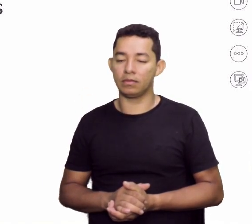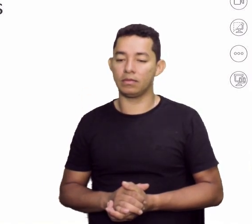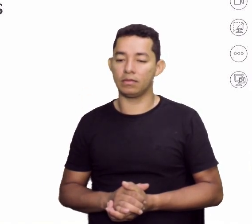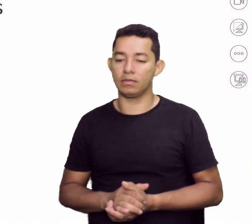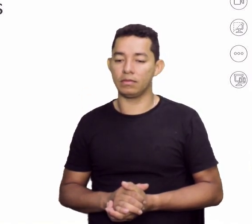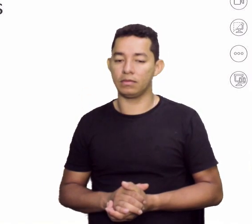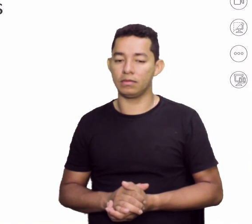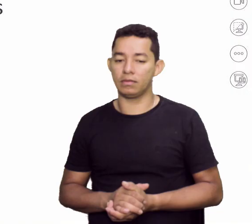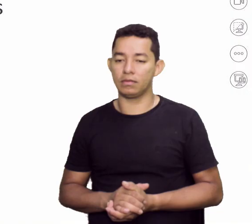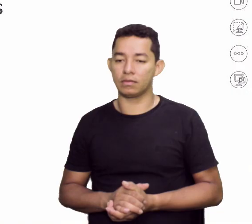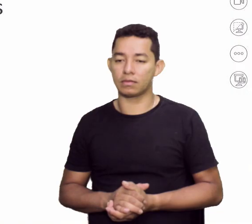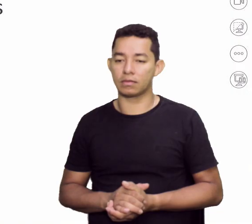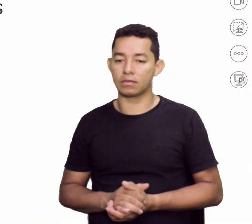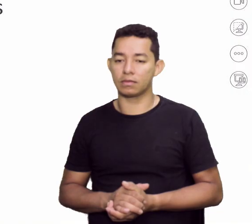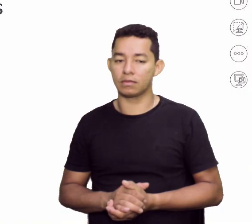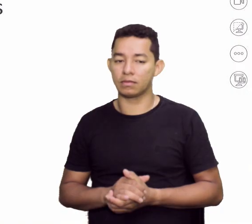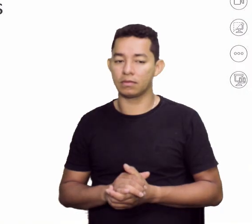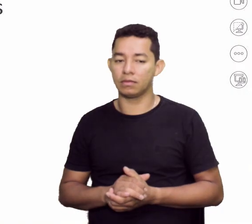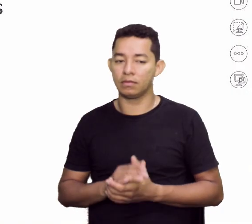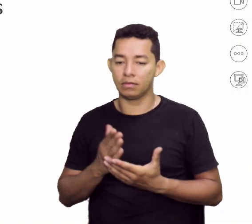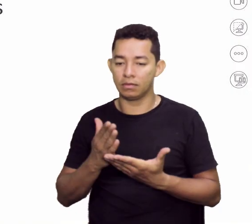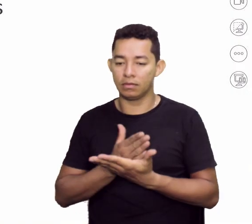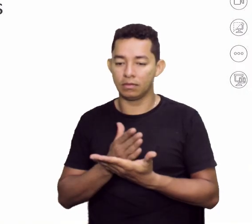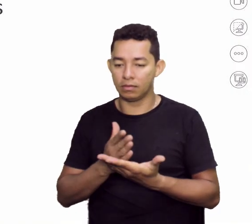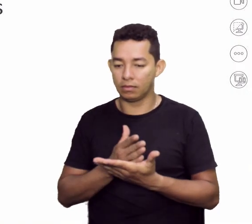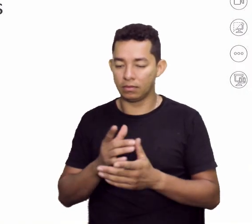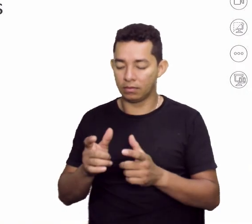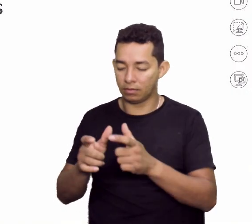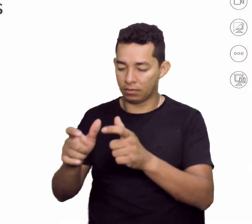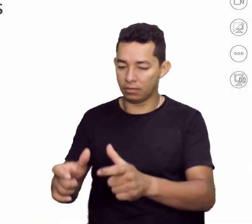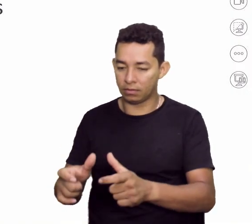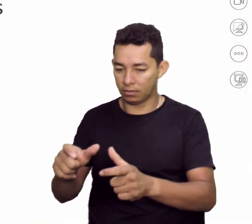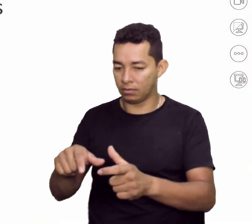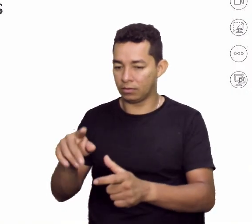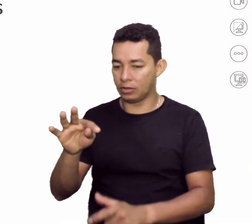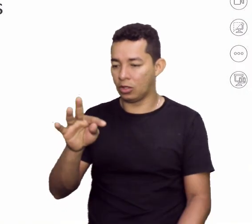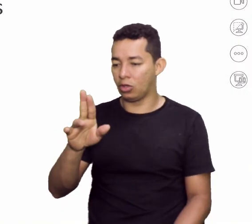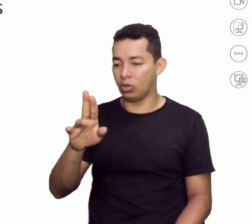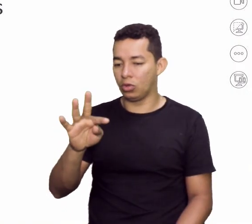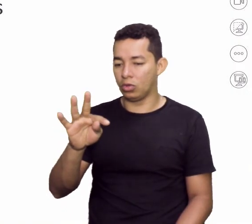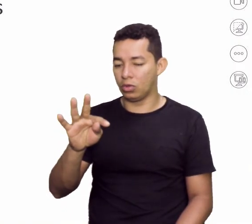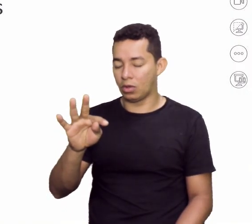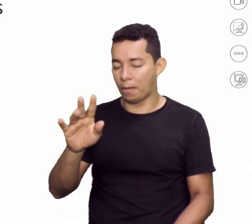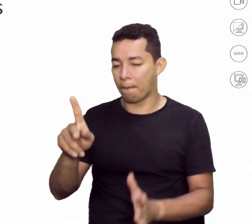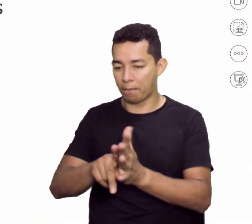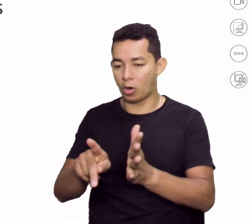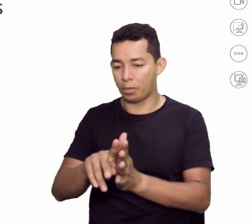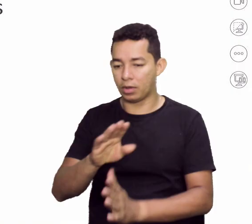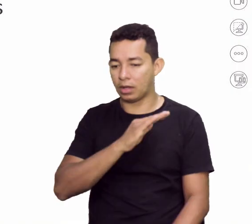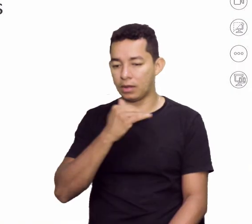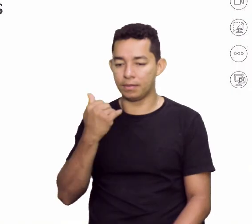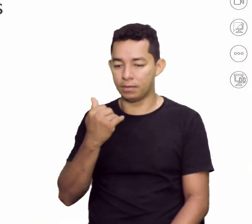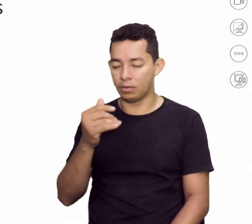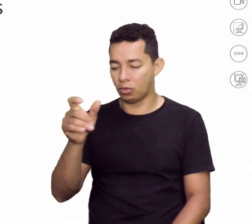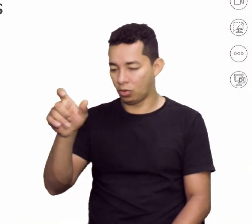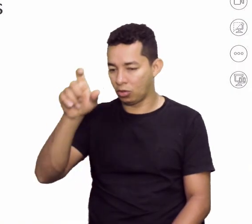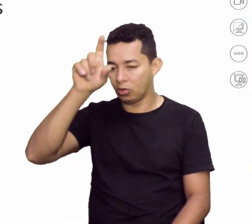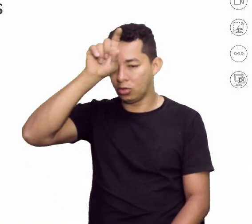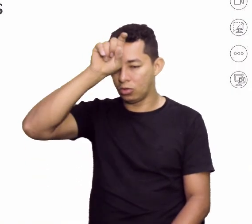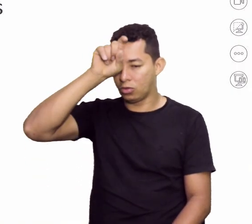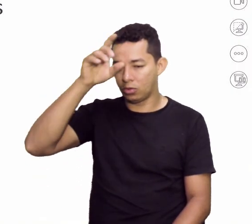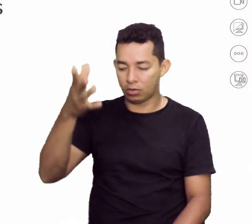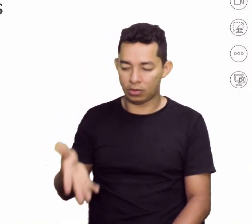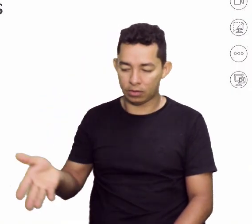acesso aos túmulos, como Tutankhamon, que é um faraó egípcio, e tinha uma riqueza muito